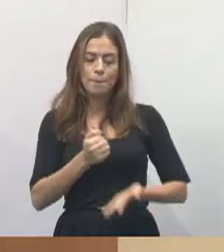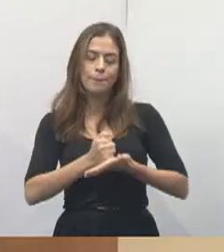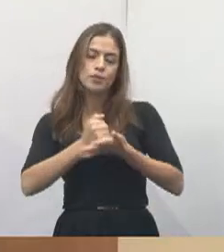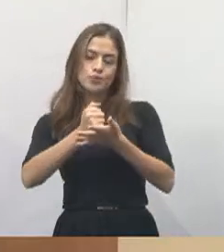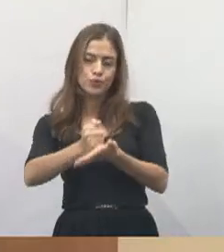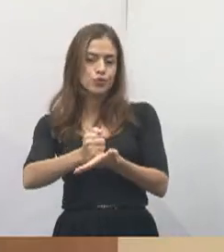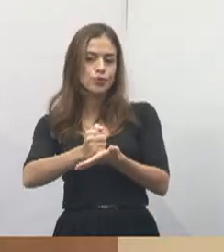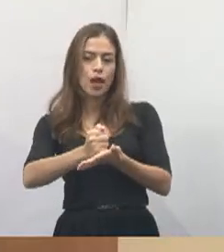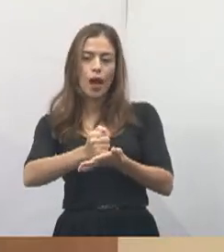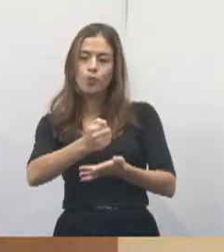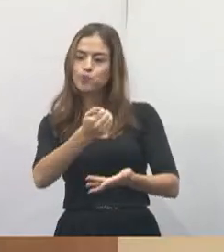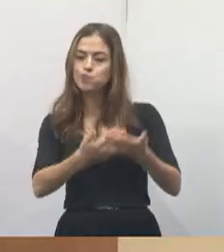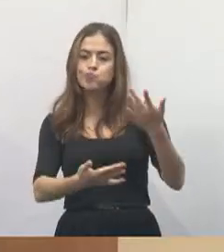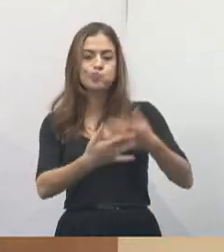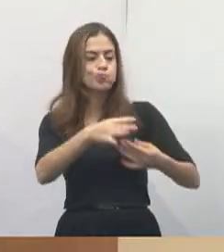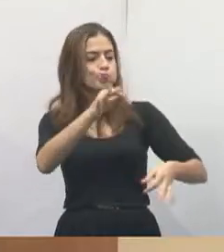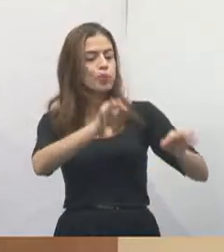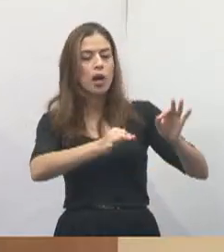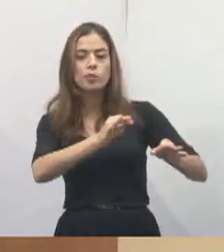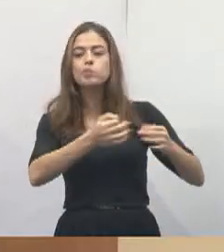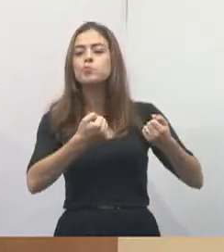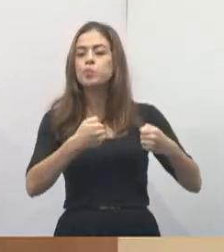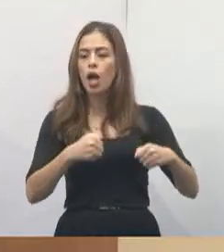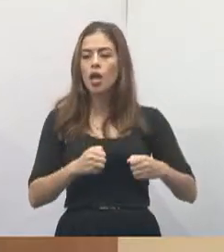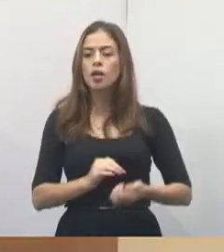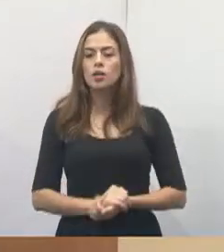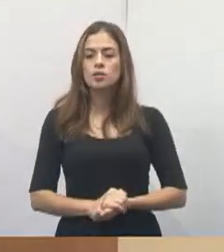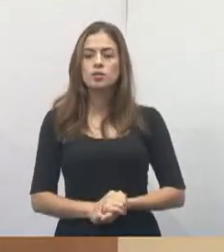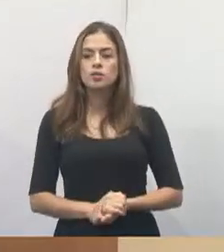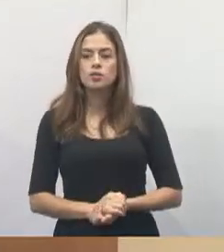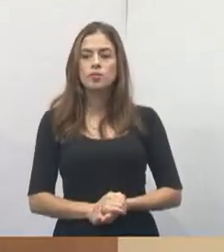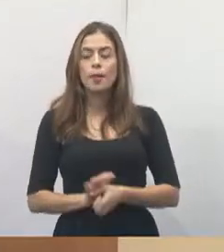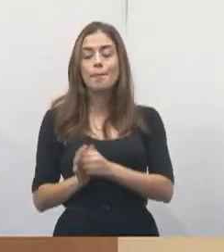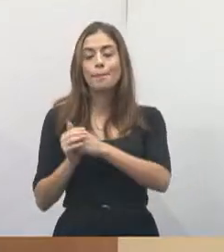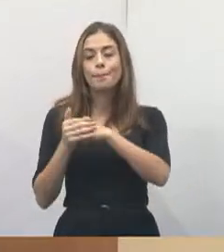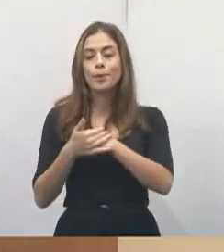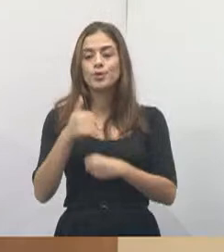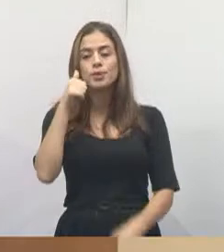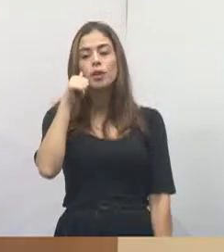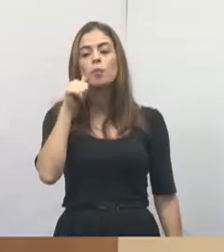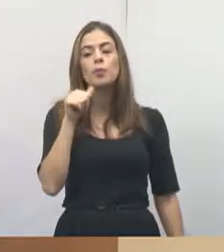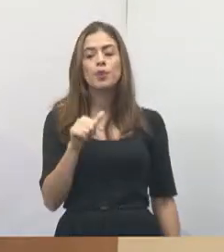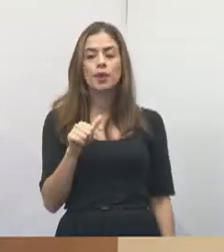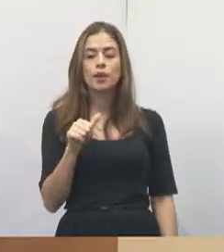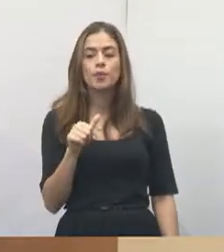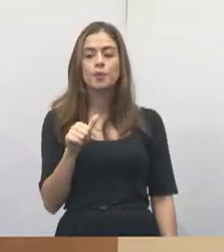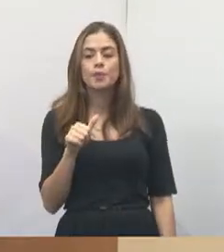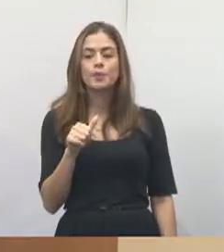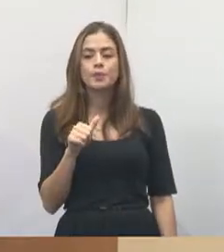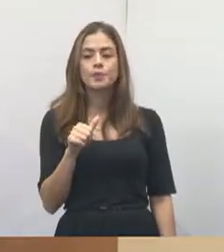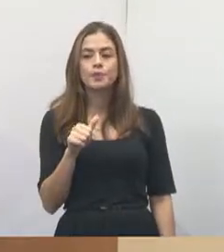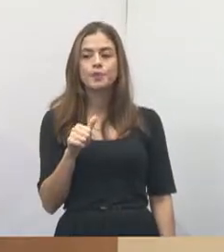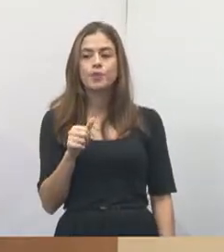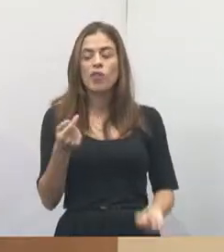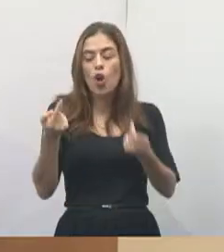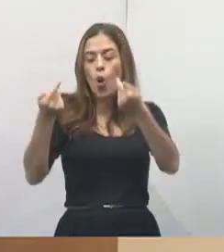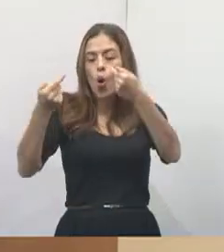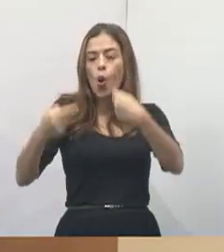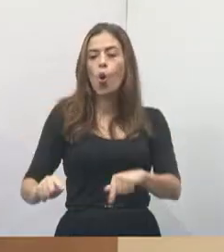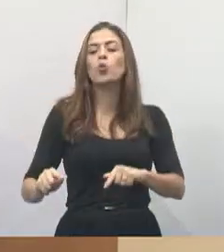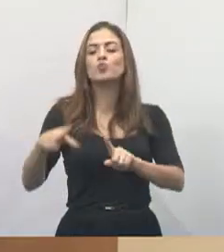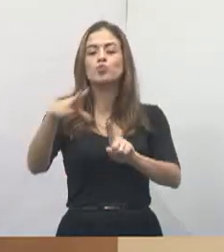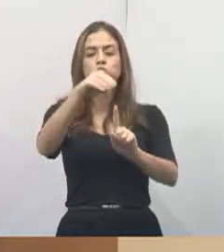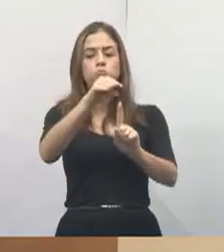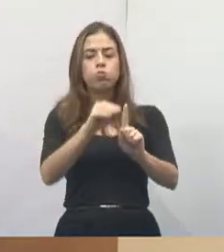para qualquer ação que vocês tenham em relação à proteção à mulher e contra os abusos